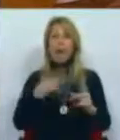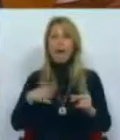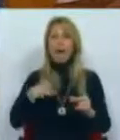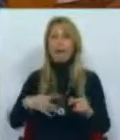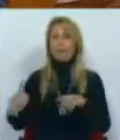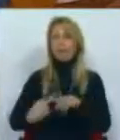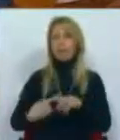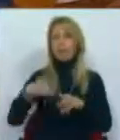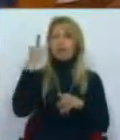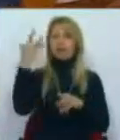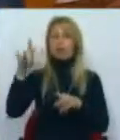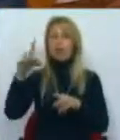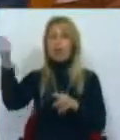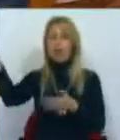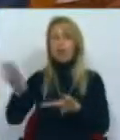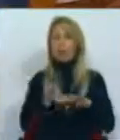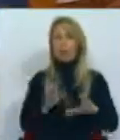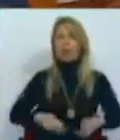investimento estrangeiro e de